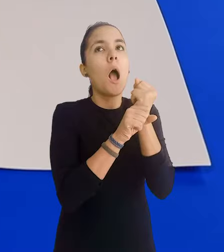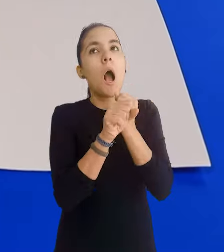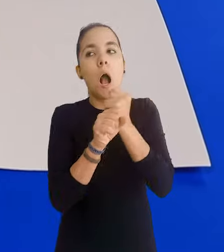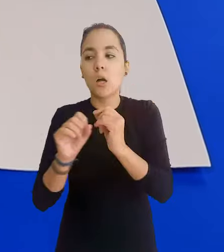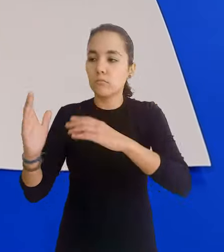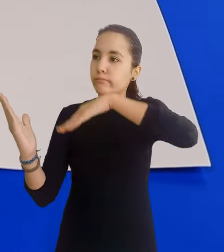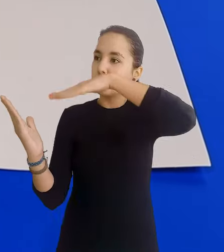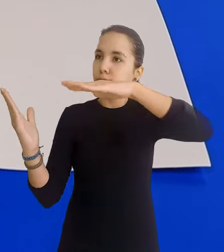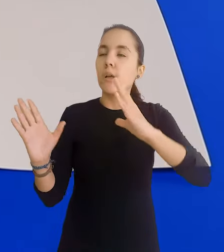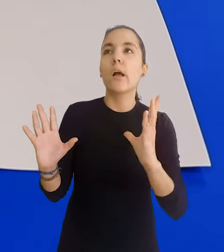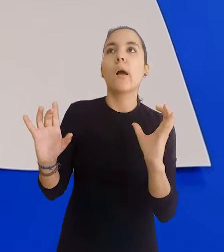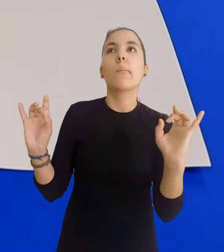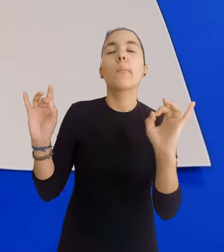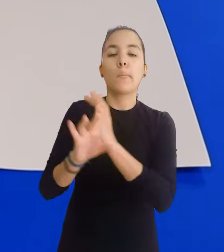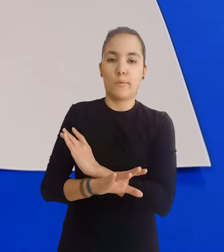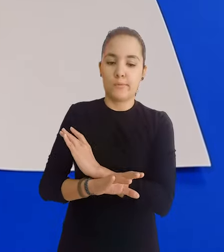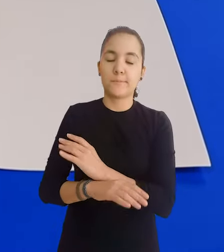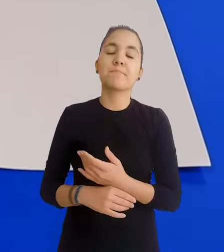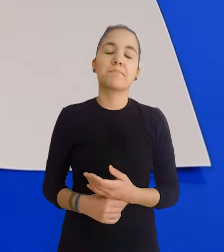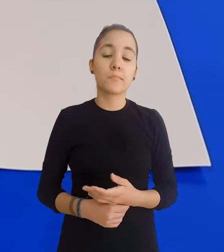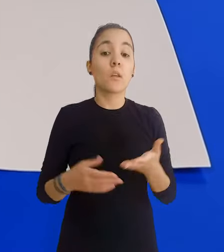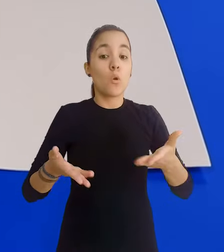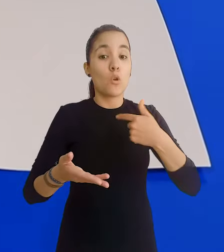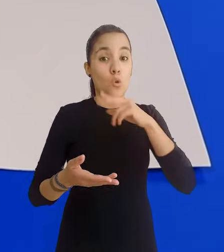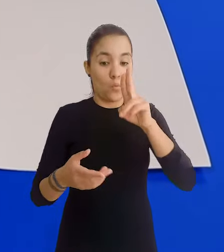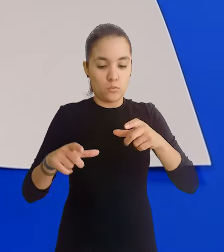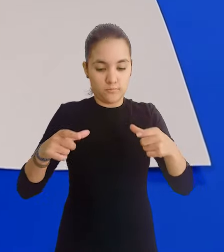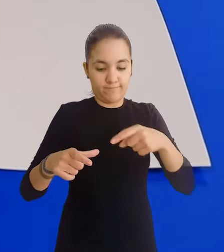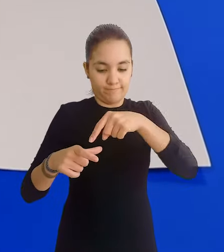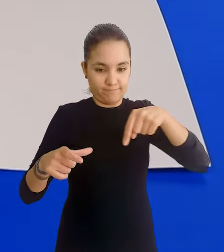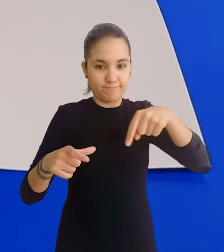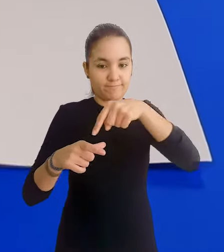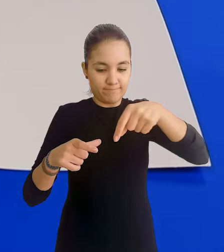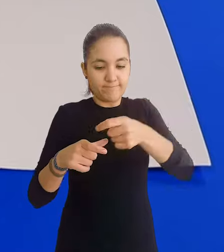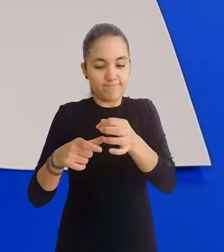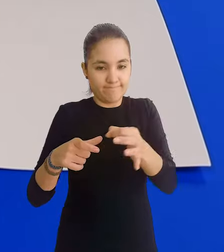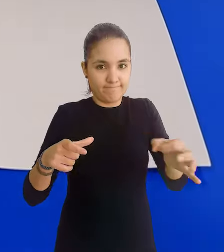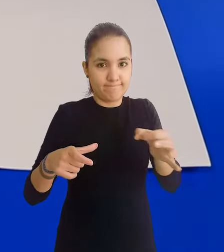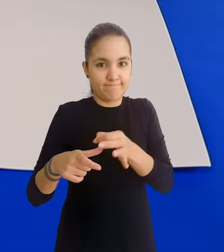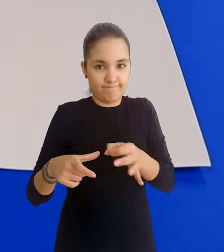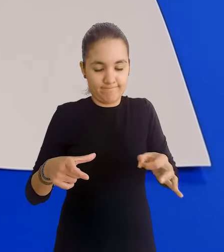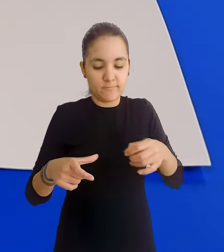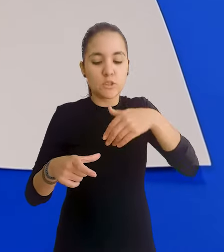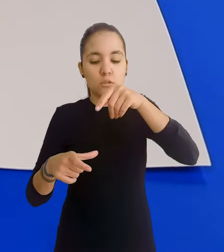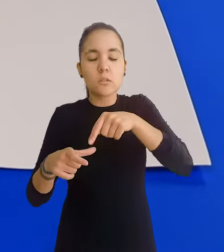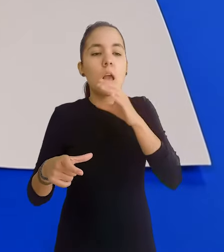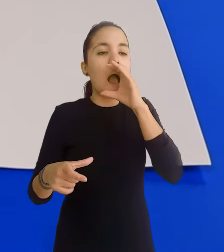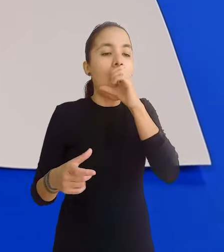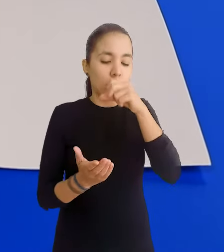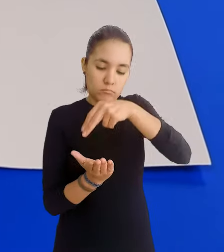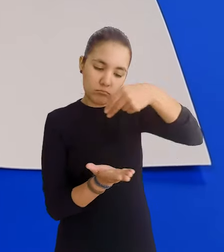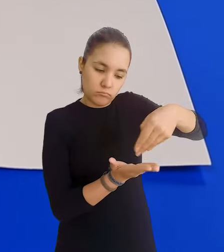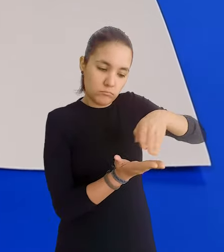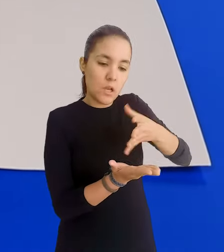prática, ela tem uma secagem rápida, e ela vem nessas, pode vir nessas pastilhinhas, né? Então ela é bem portátil também, você